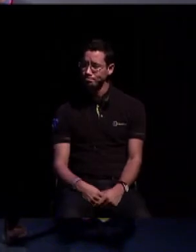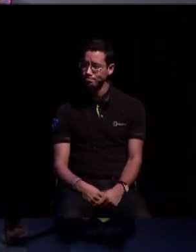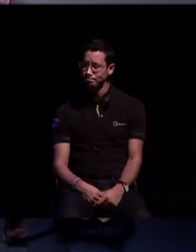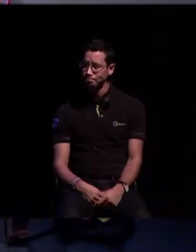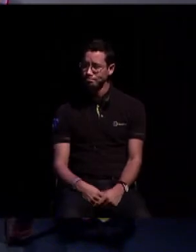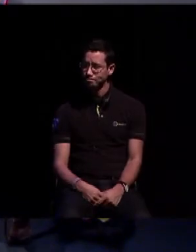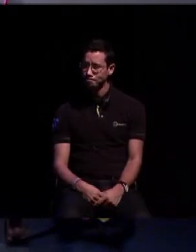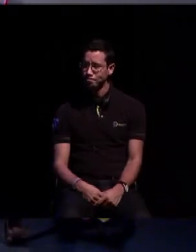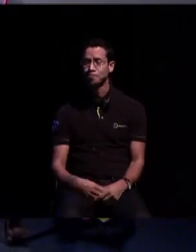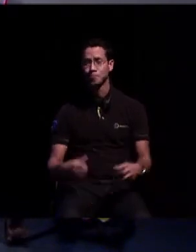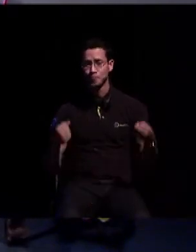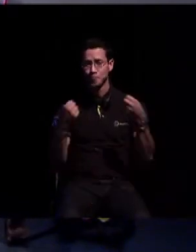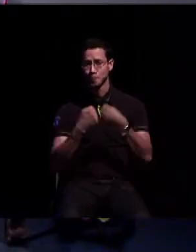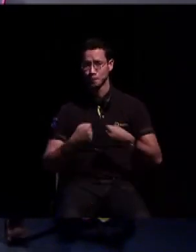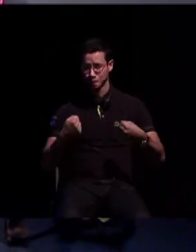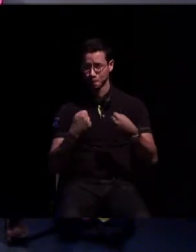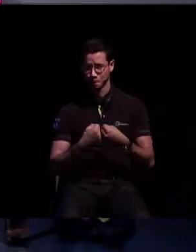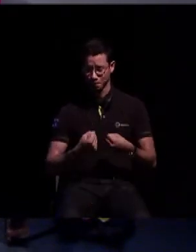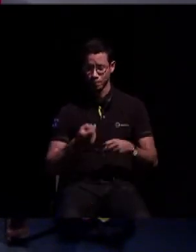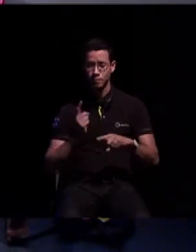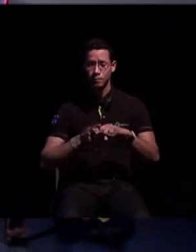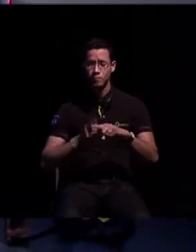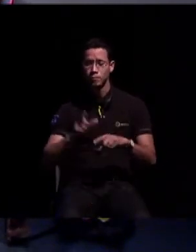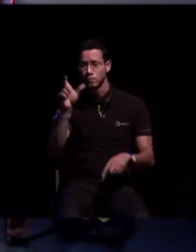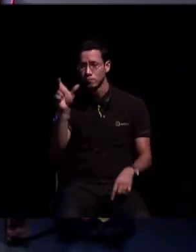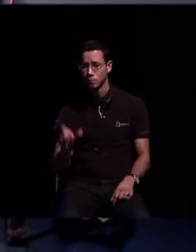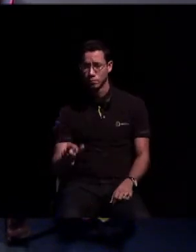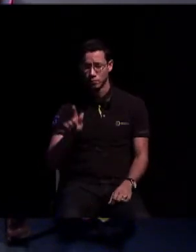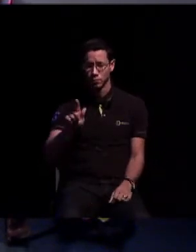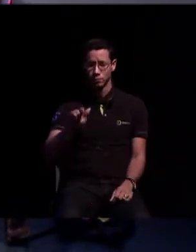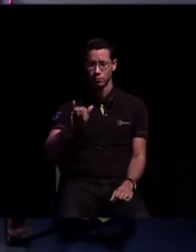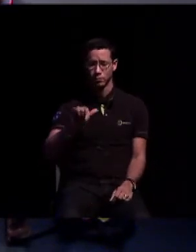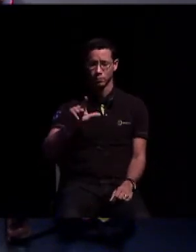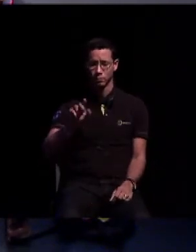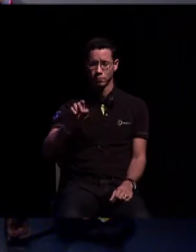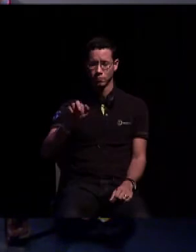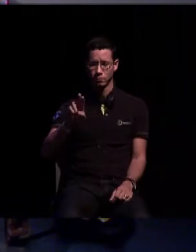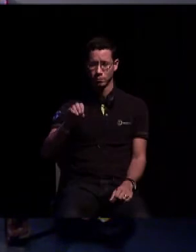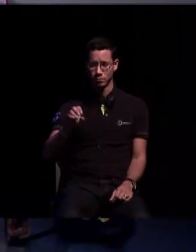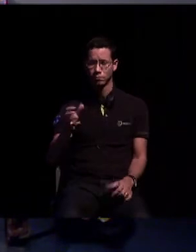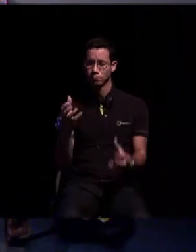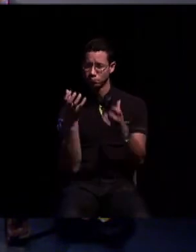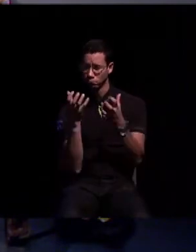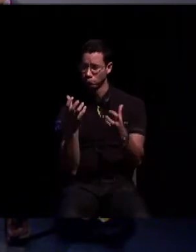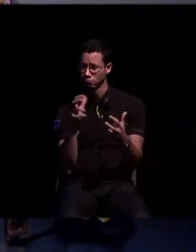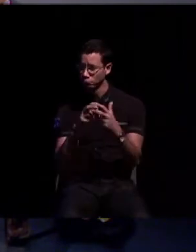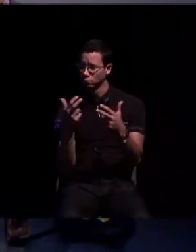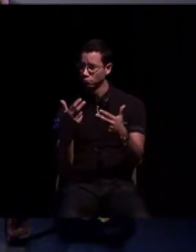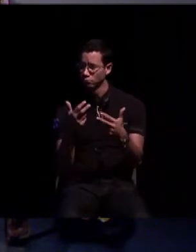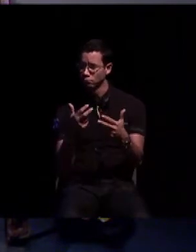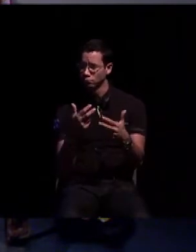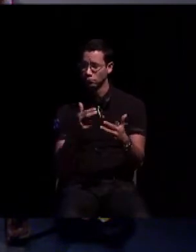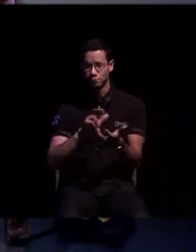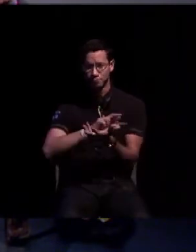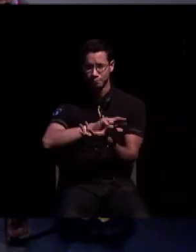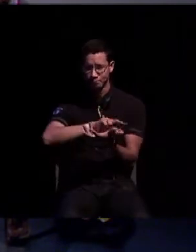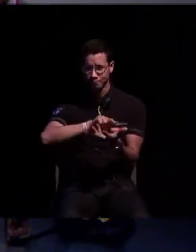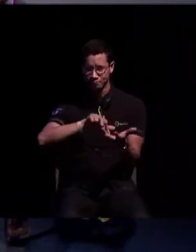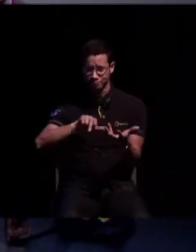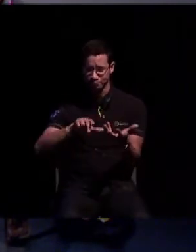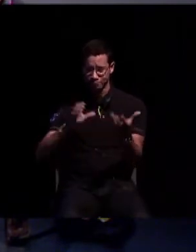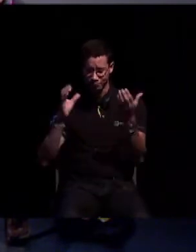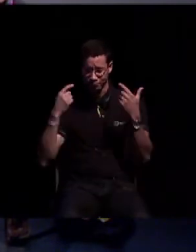Apesar dessa luta, porque Gilberto Freire quis ainda fazer uma luta nisso, ou seja, ele quis pegar essas virtudes ambíguas do